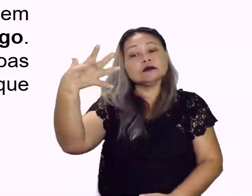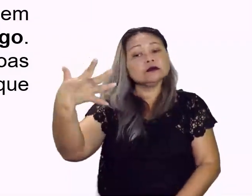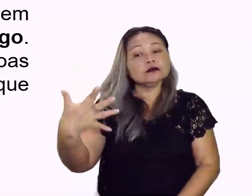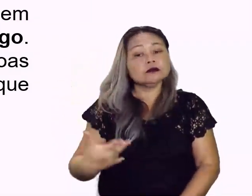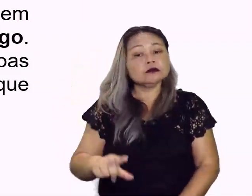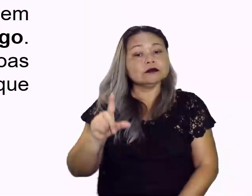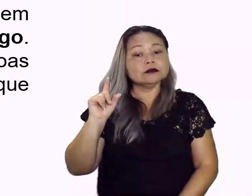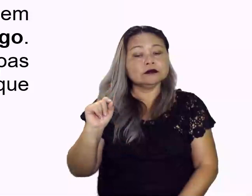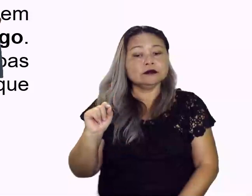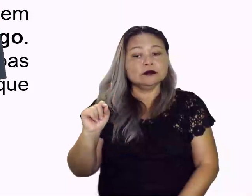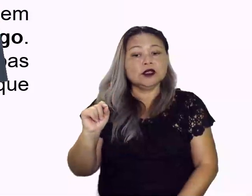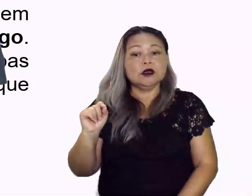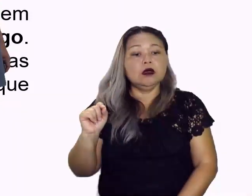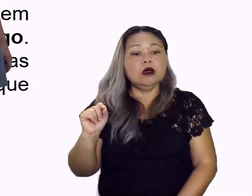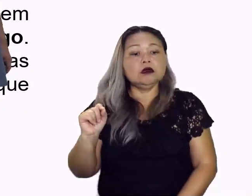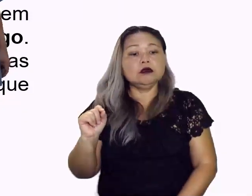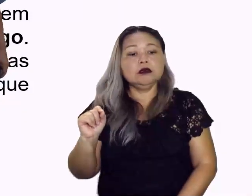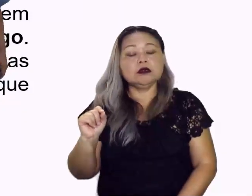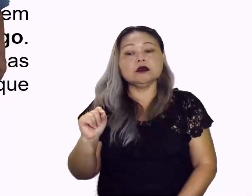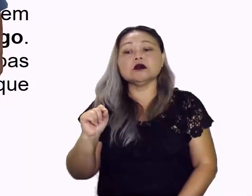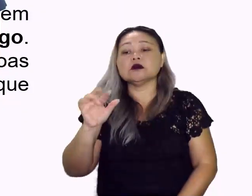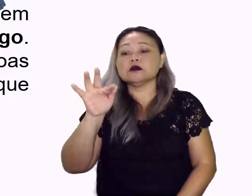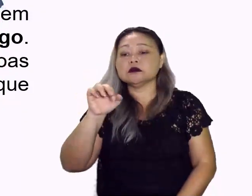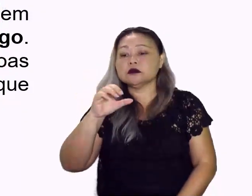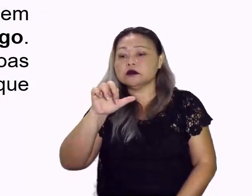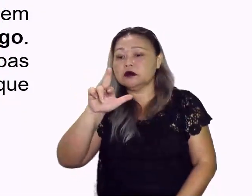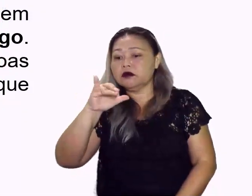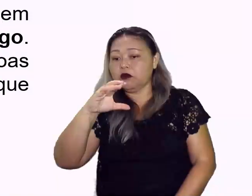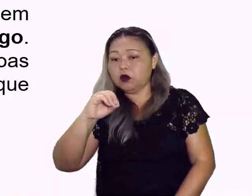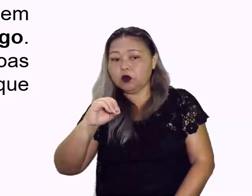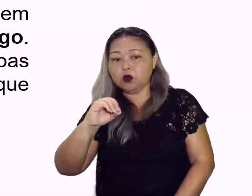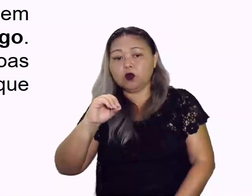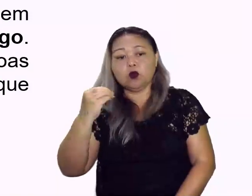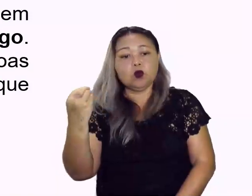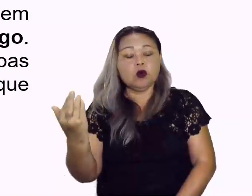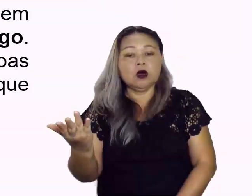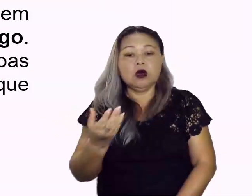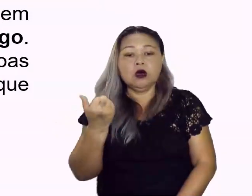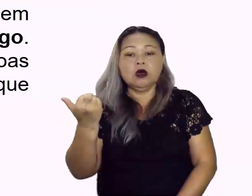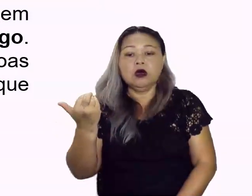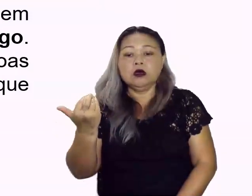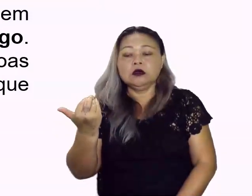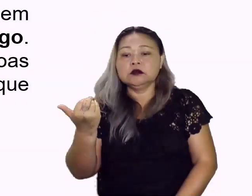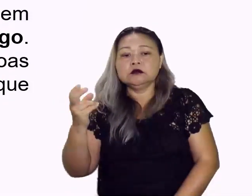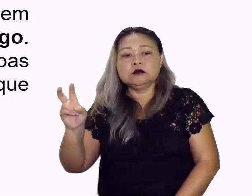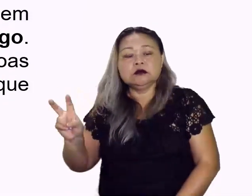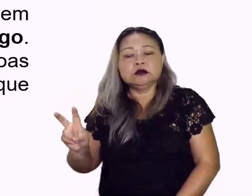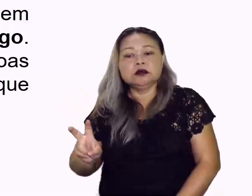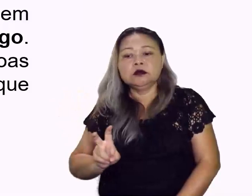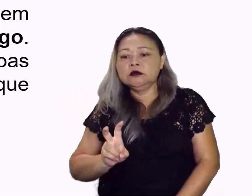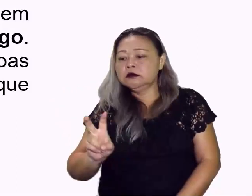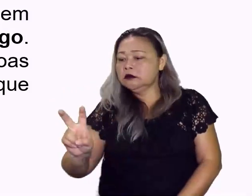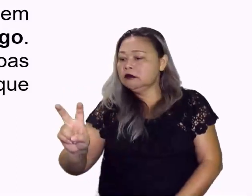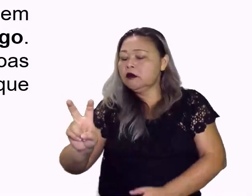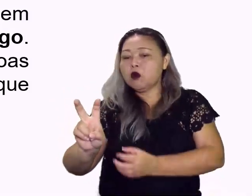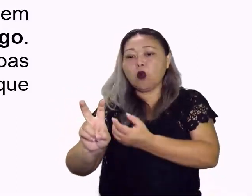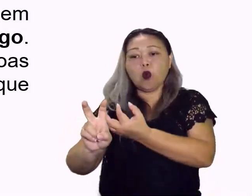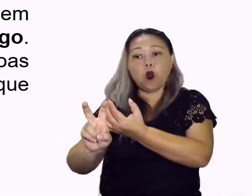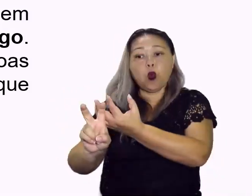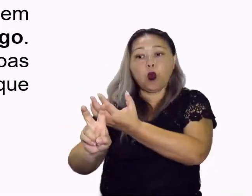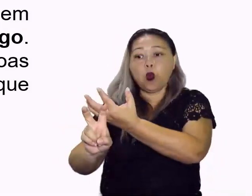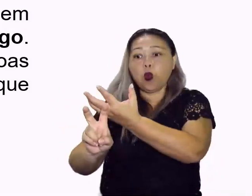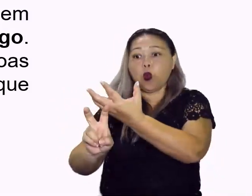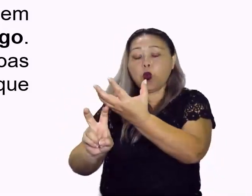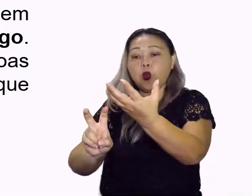que é um personagem, né, folclórico, como uma grande serpente de fogo, sem cabeça,